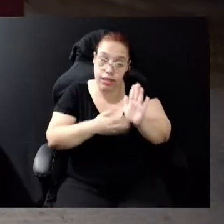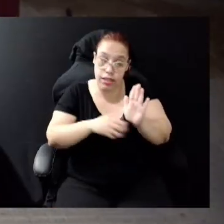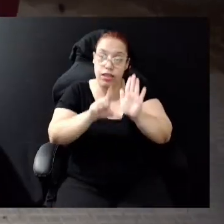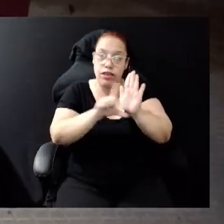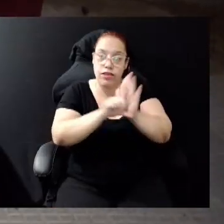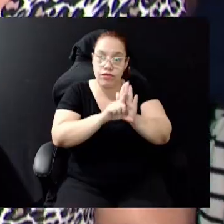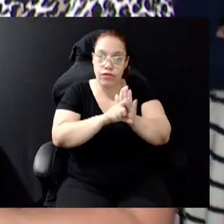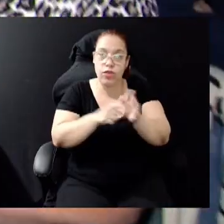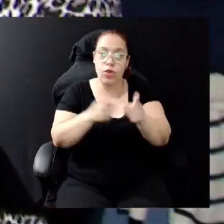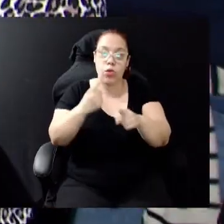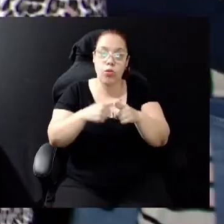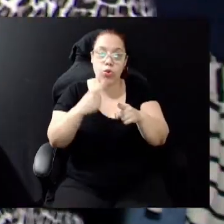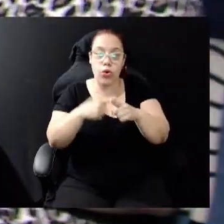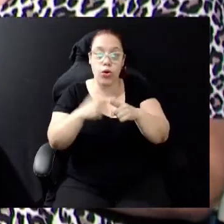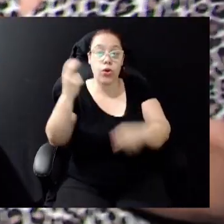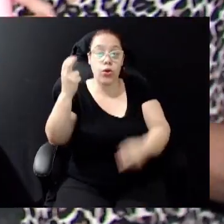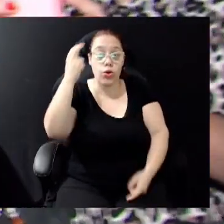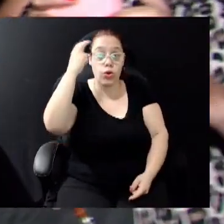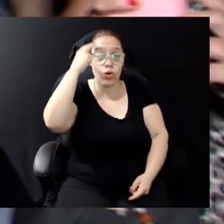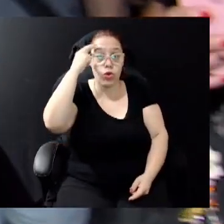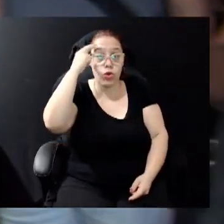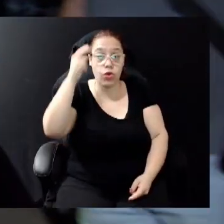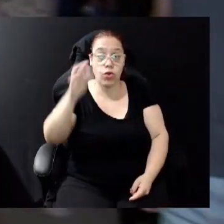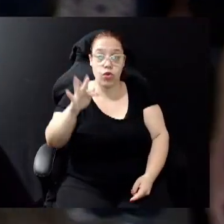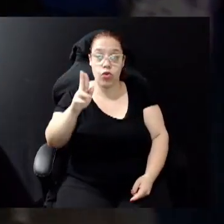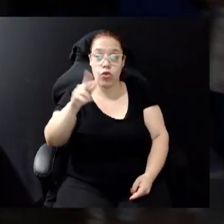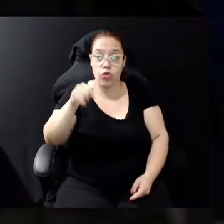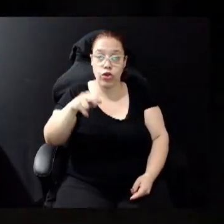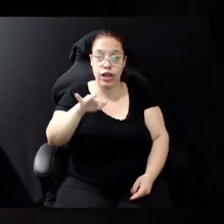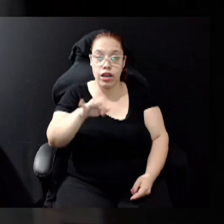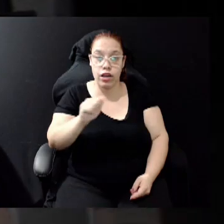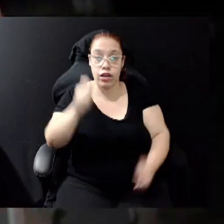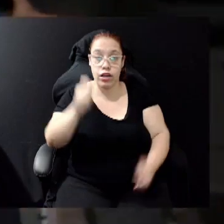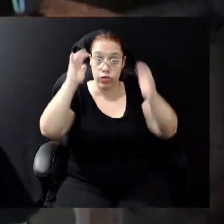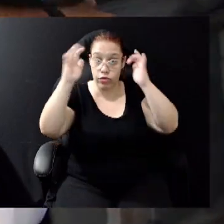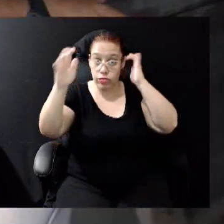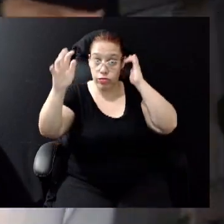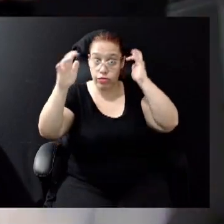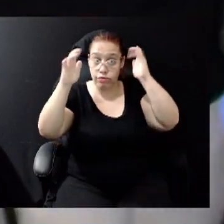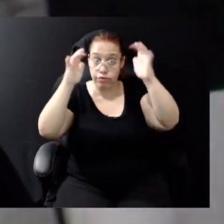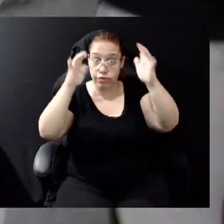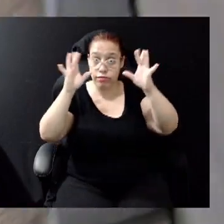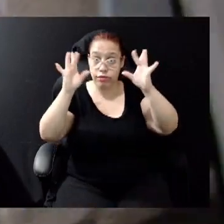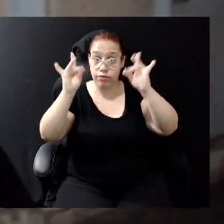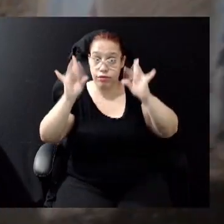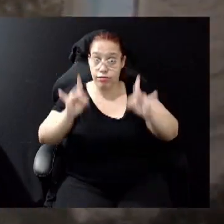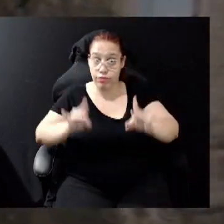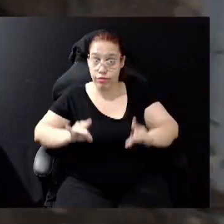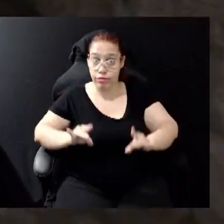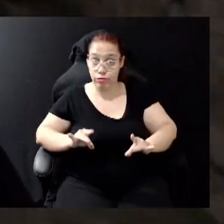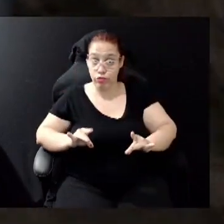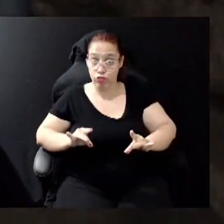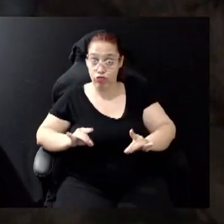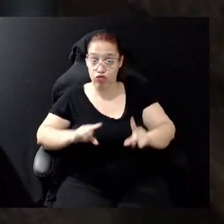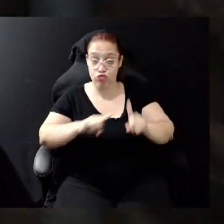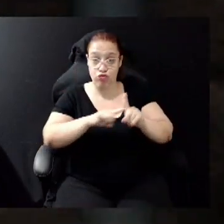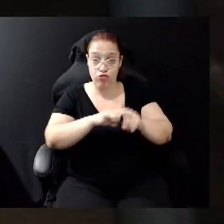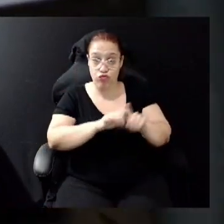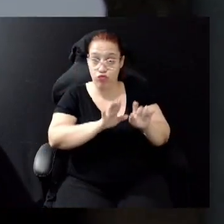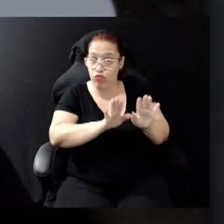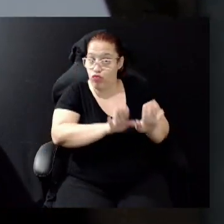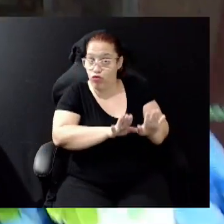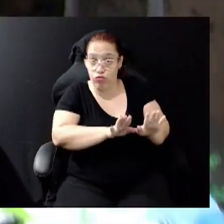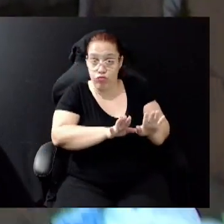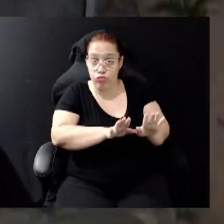cultura funerária, ela transcende a ideia de exclusivamente arte tumular. Por isso que a gente aqui na